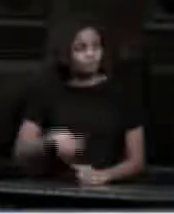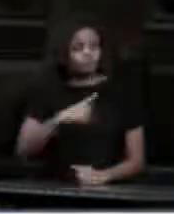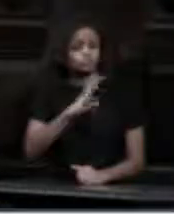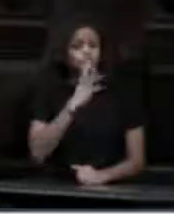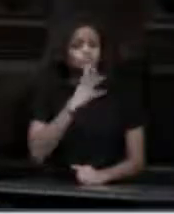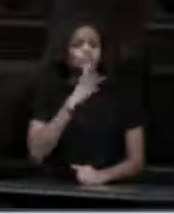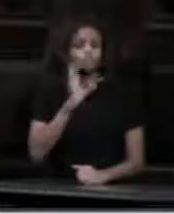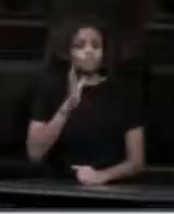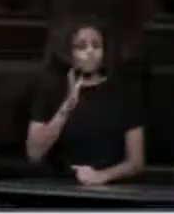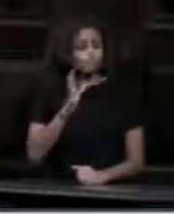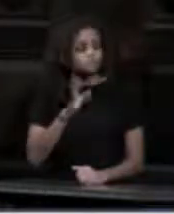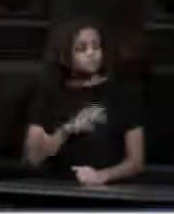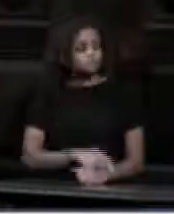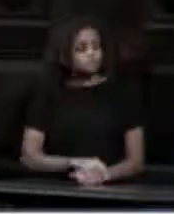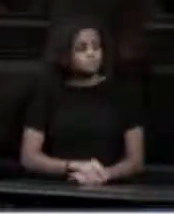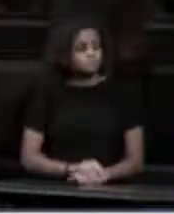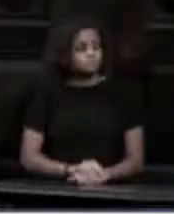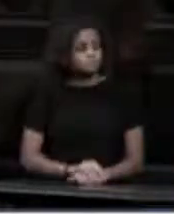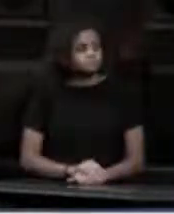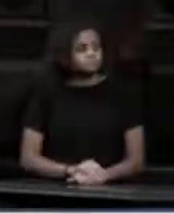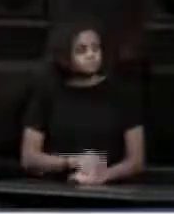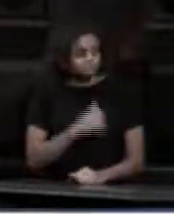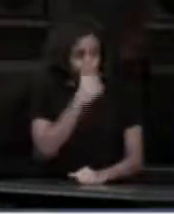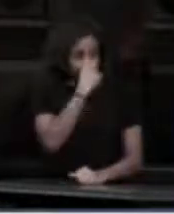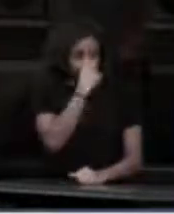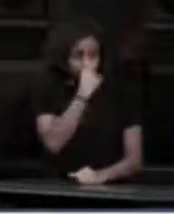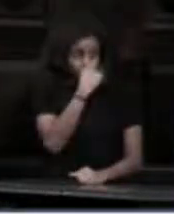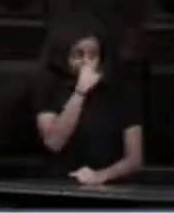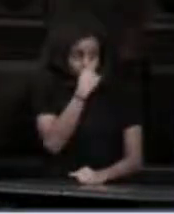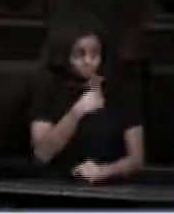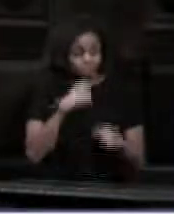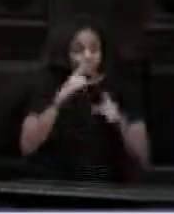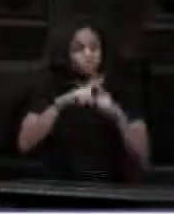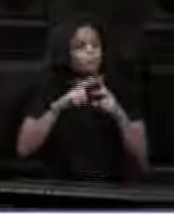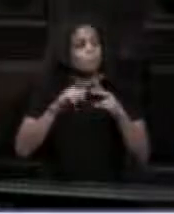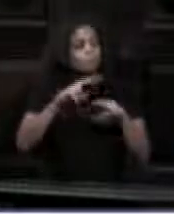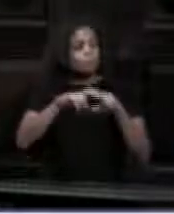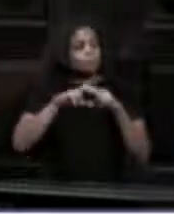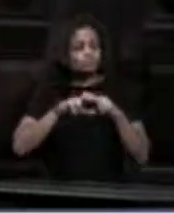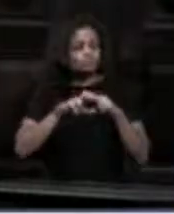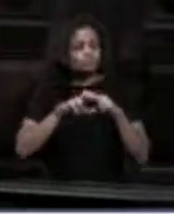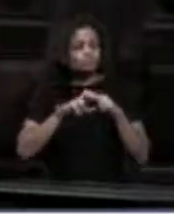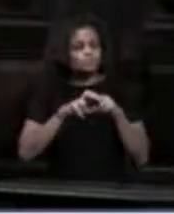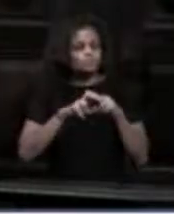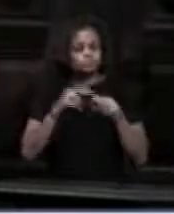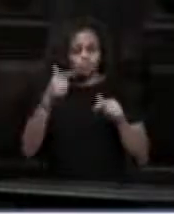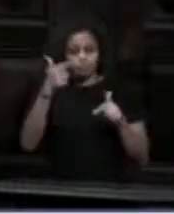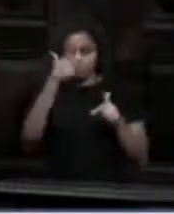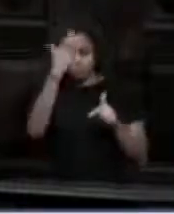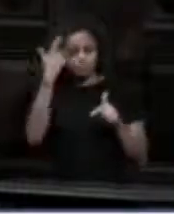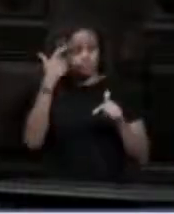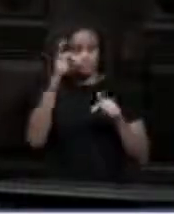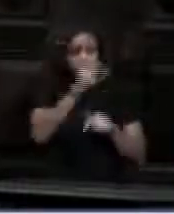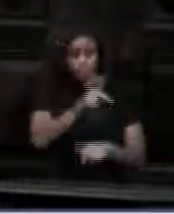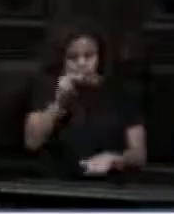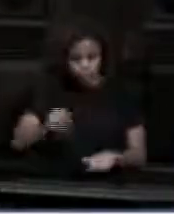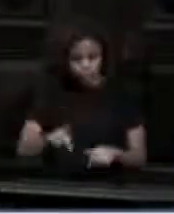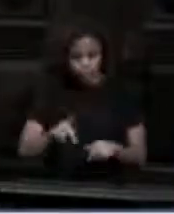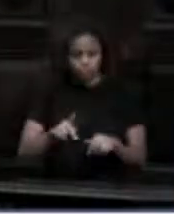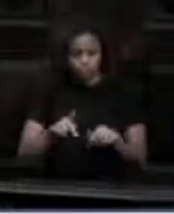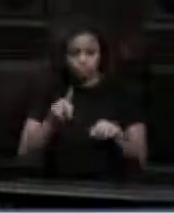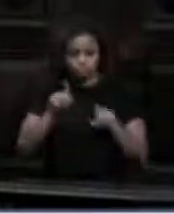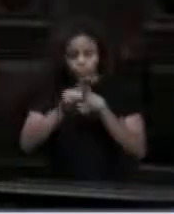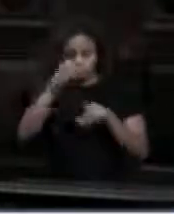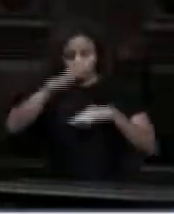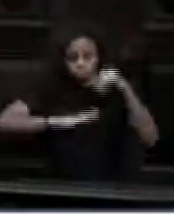anos que dentre as duas principais causas de afastamento dos profissionais da educação estão, em